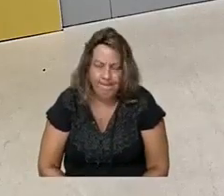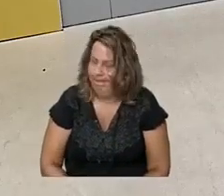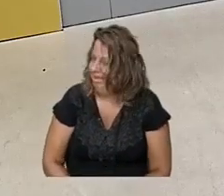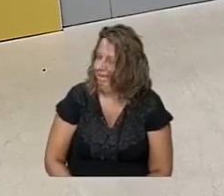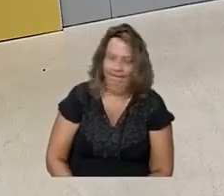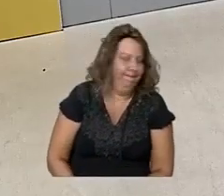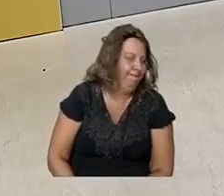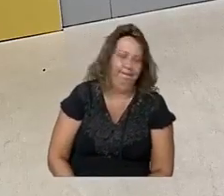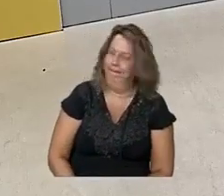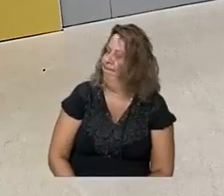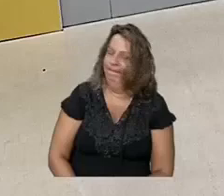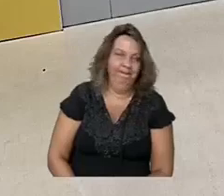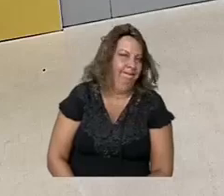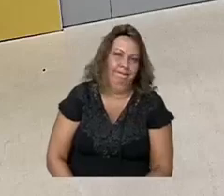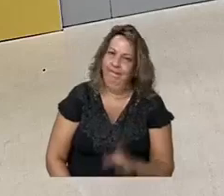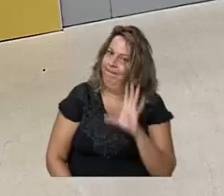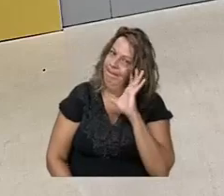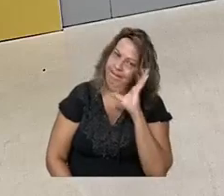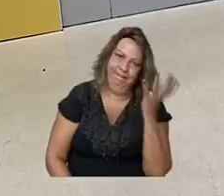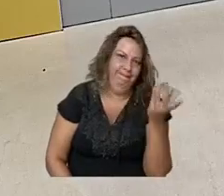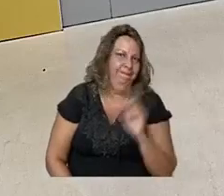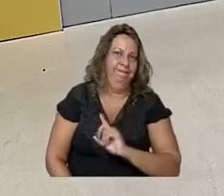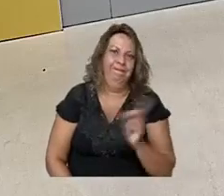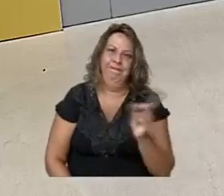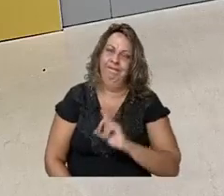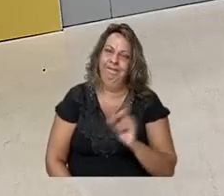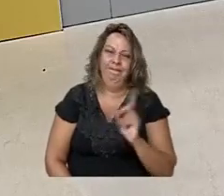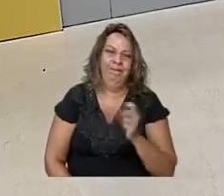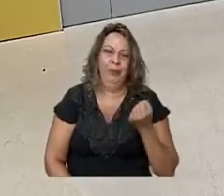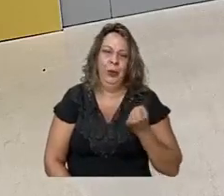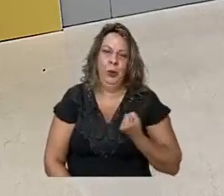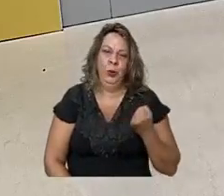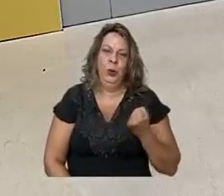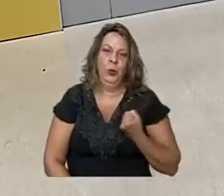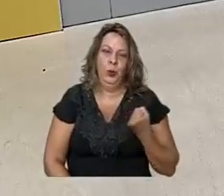Não decidiu. Olha só a bolinha de número